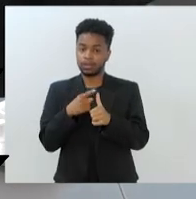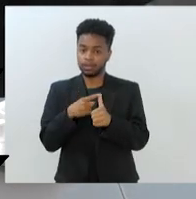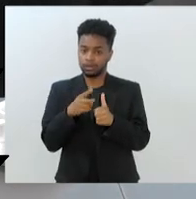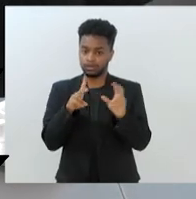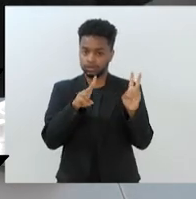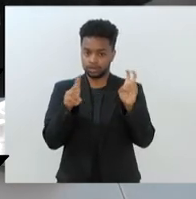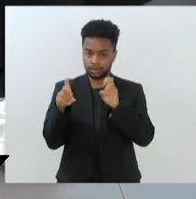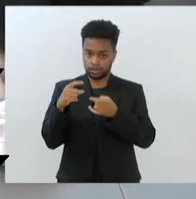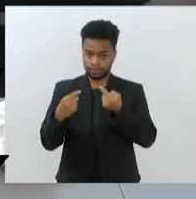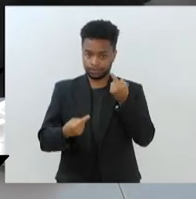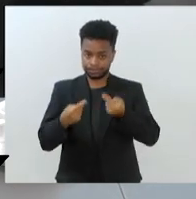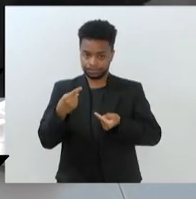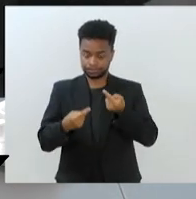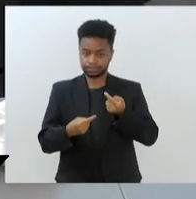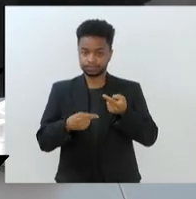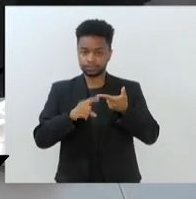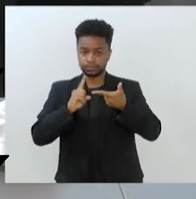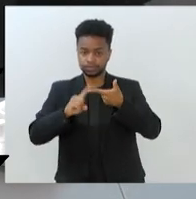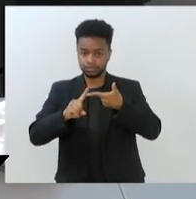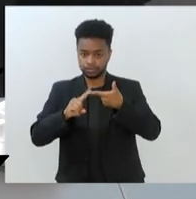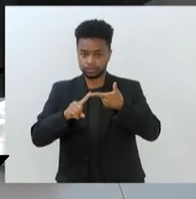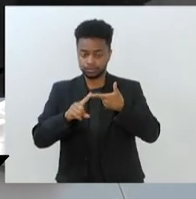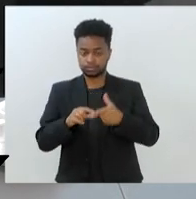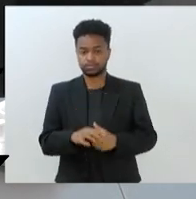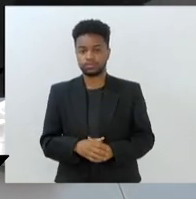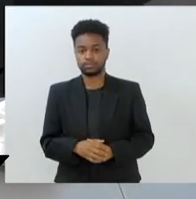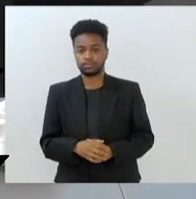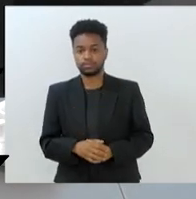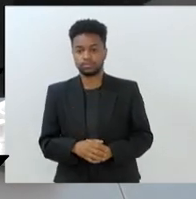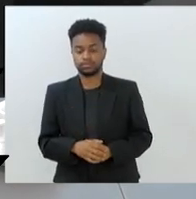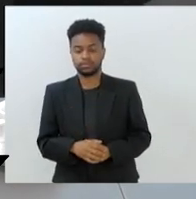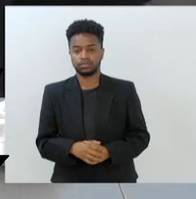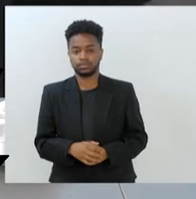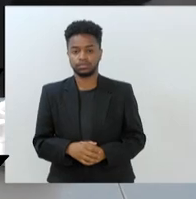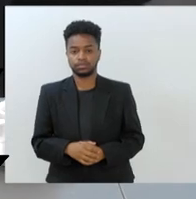questão. A segunda, quando falar